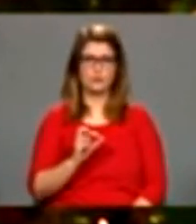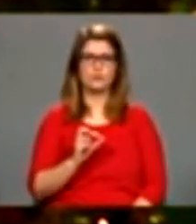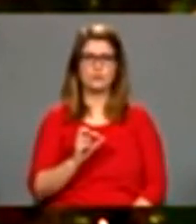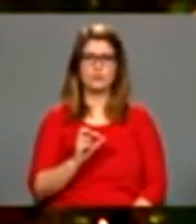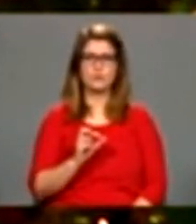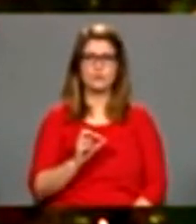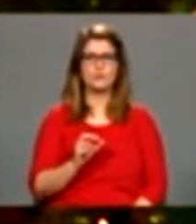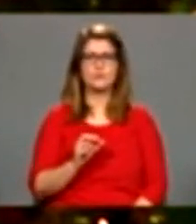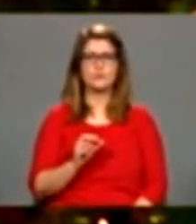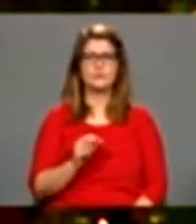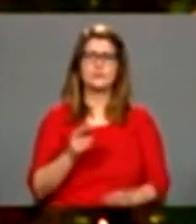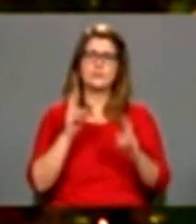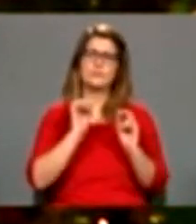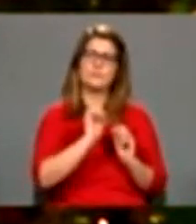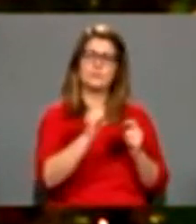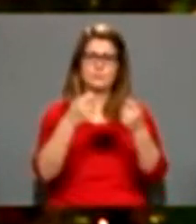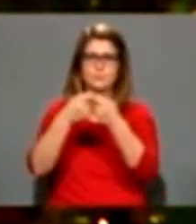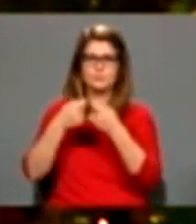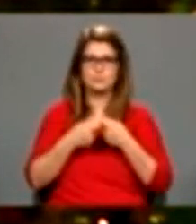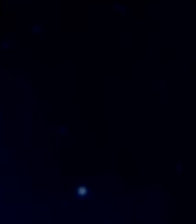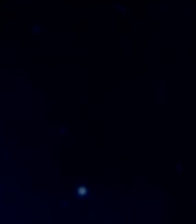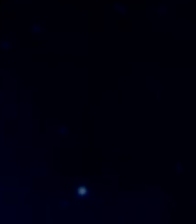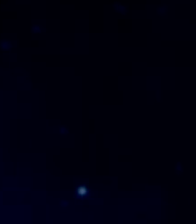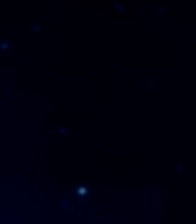a medida do forte desejo